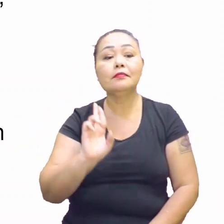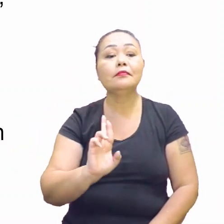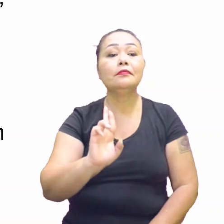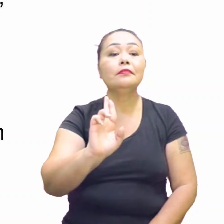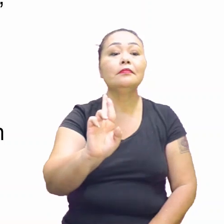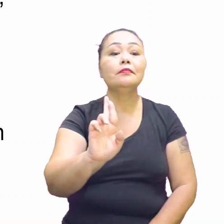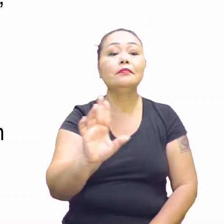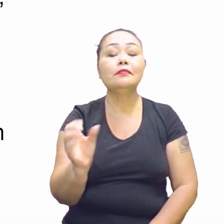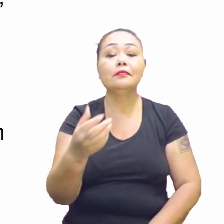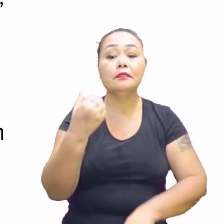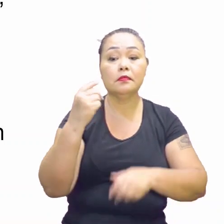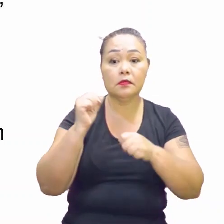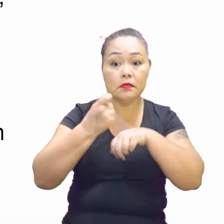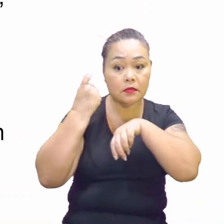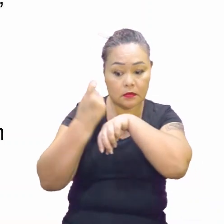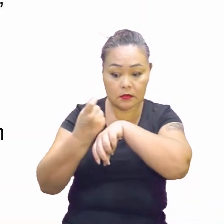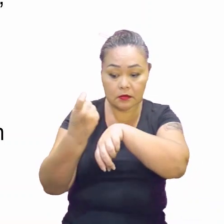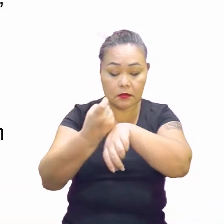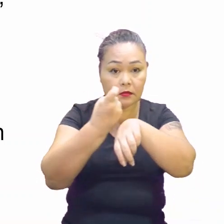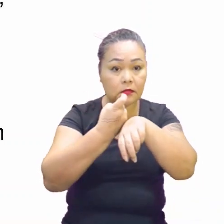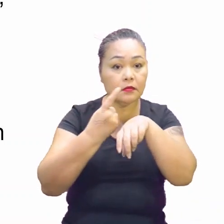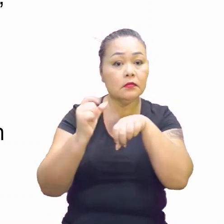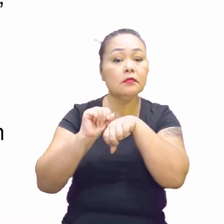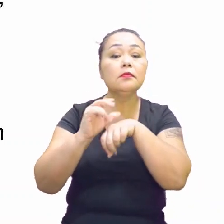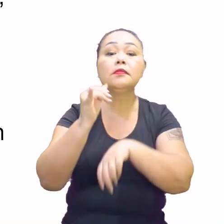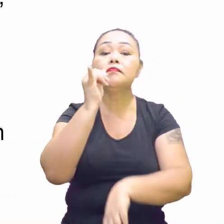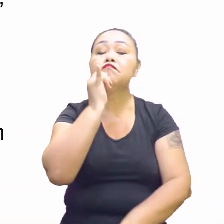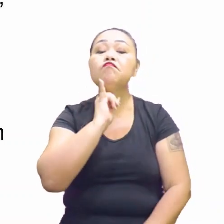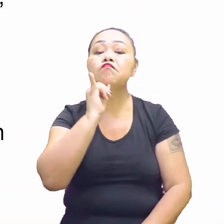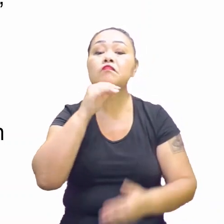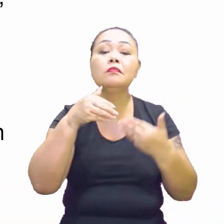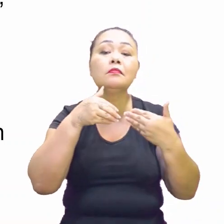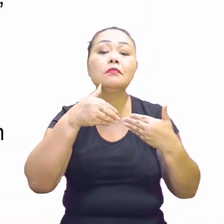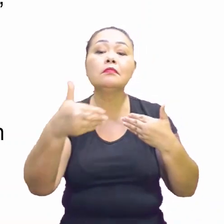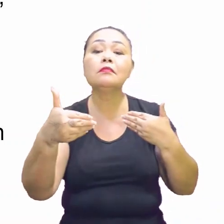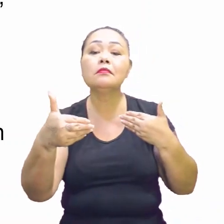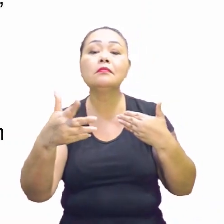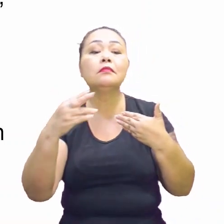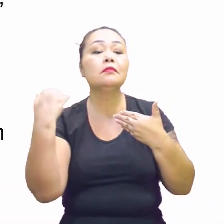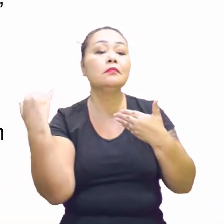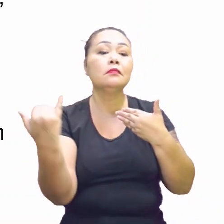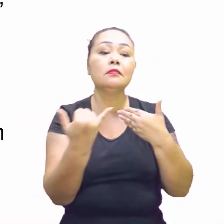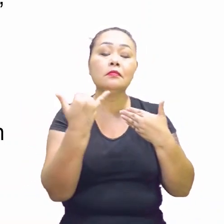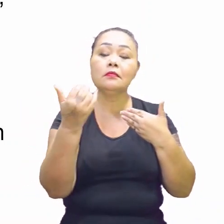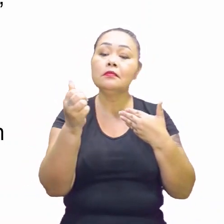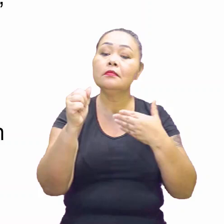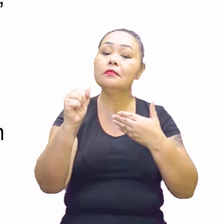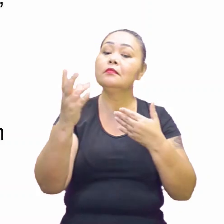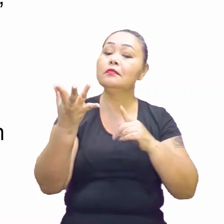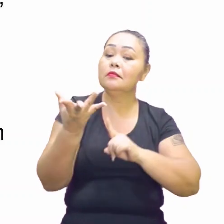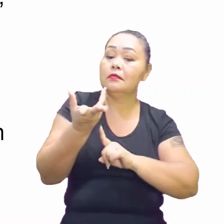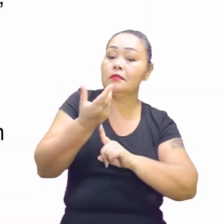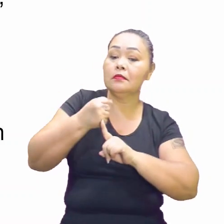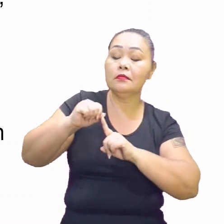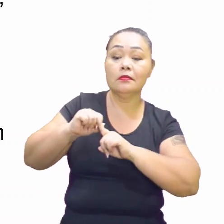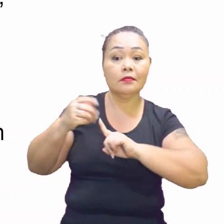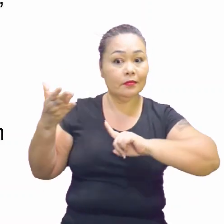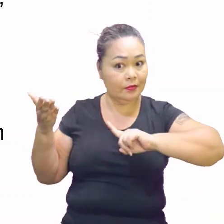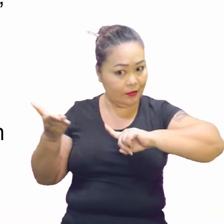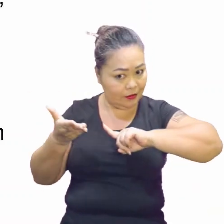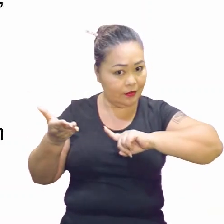representante do neoconcretismo, exemplifica o início de uma vertente importante na